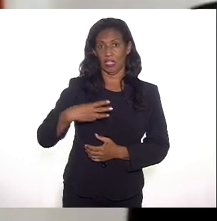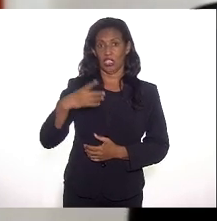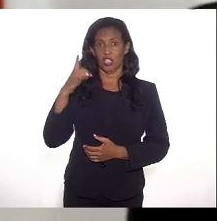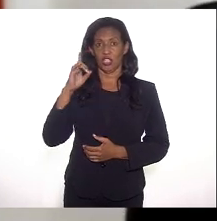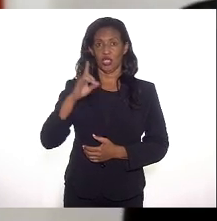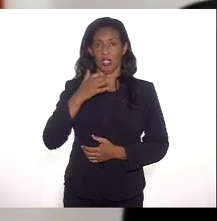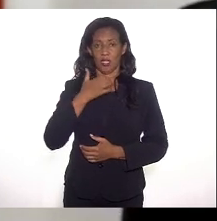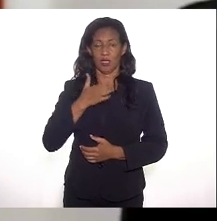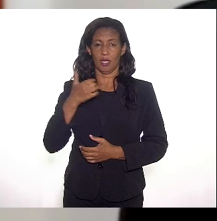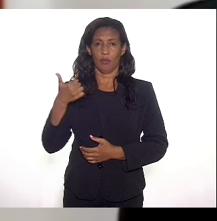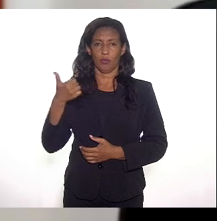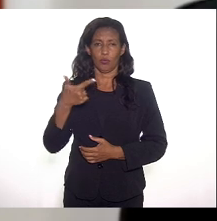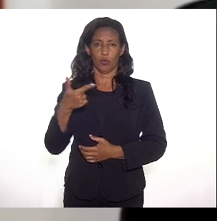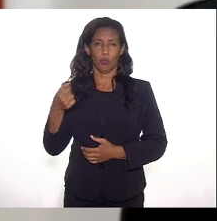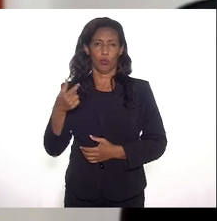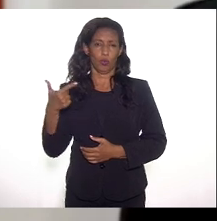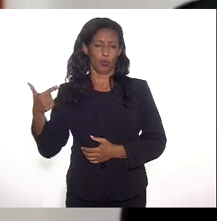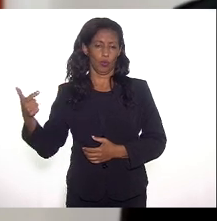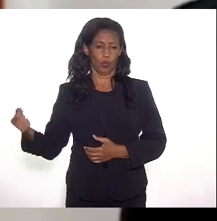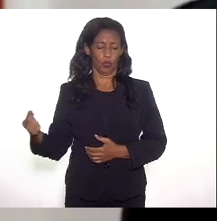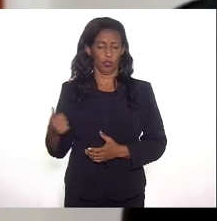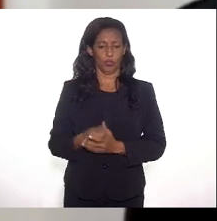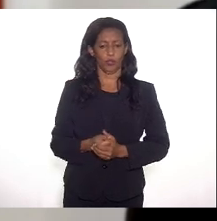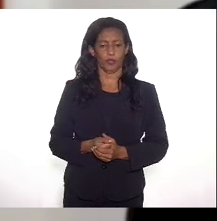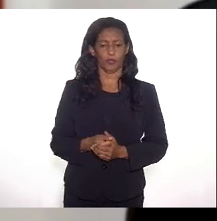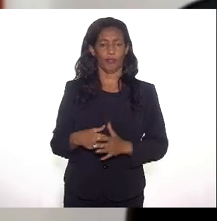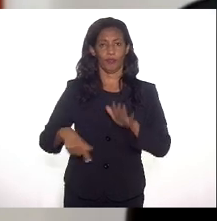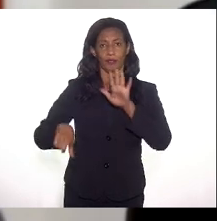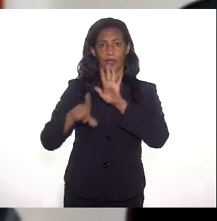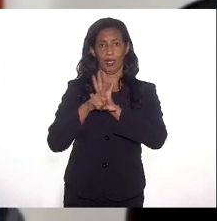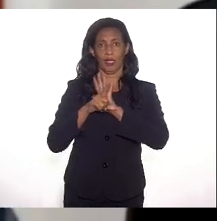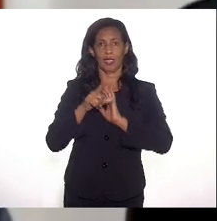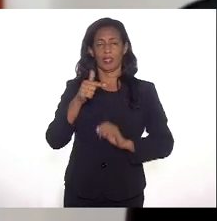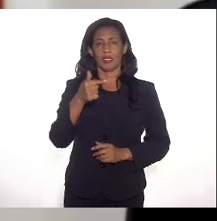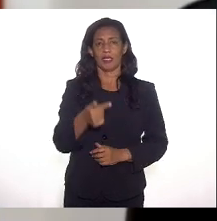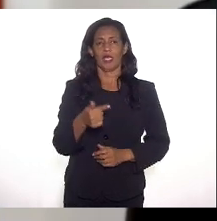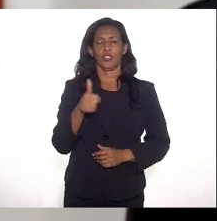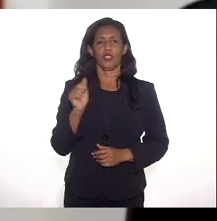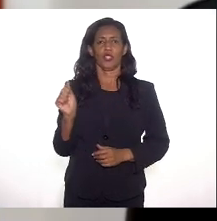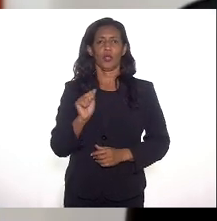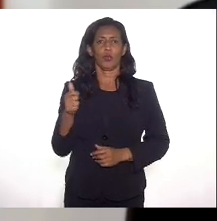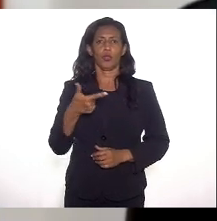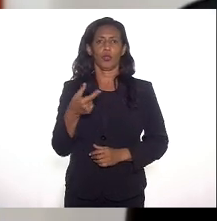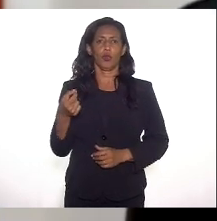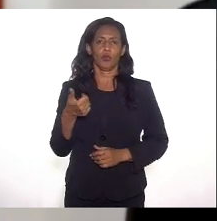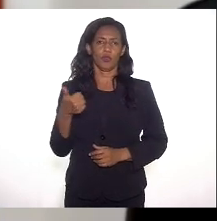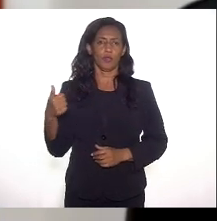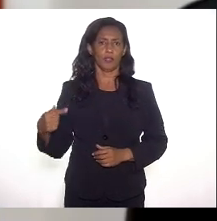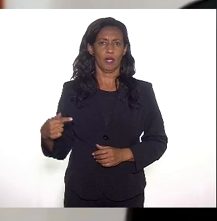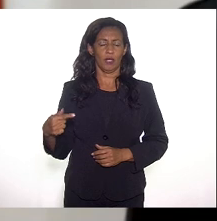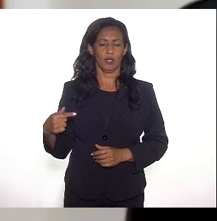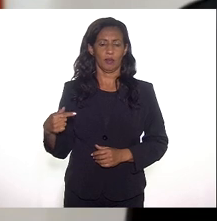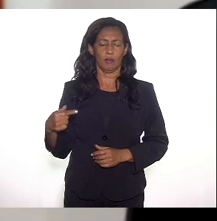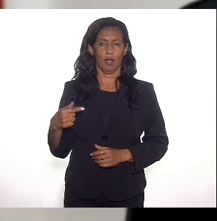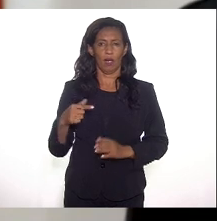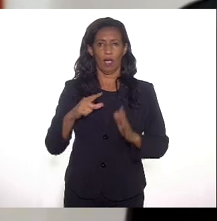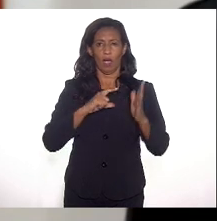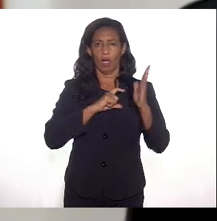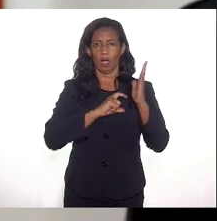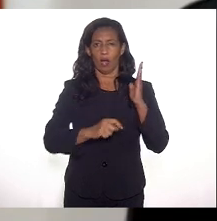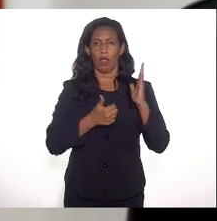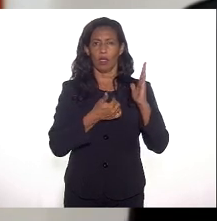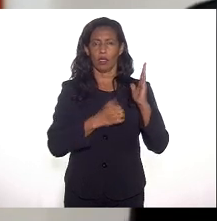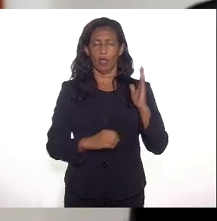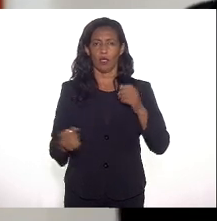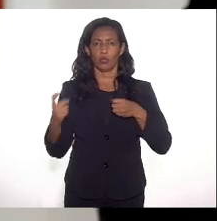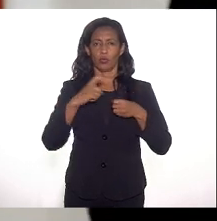base no parágrafo 8º da lei complementar 160, de 7 de agosto de 2017, na cláusula 13ª do